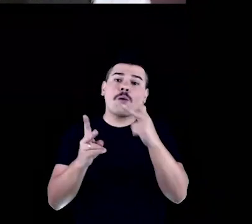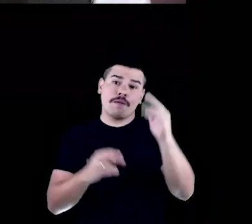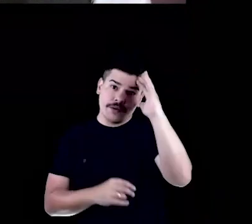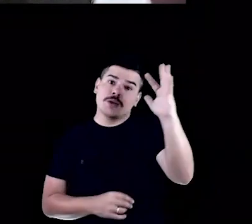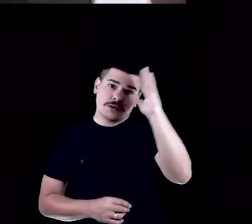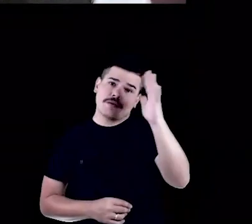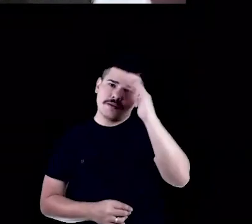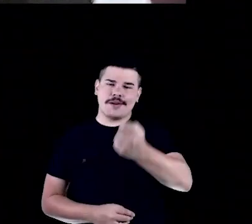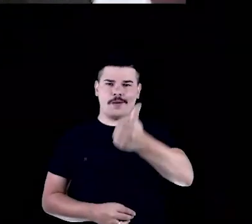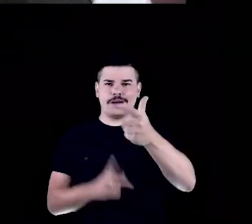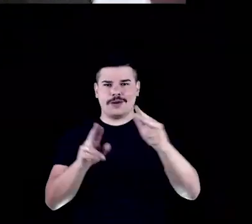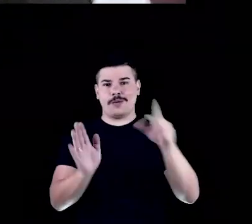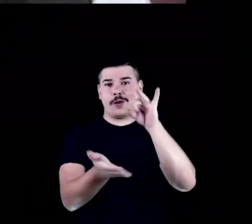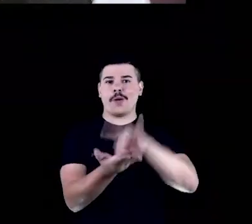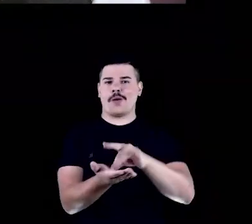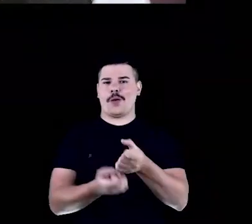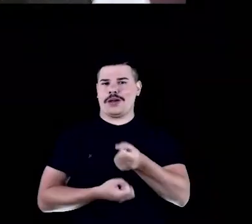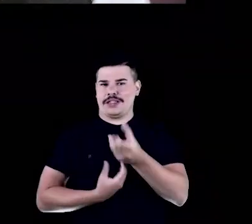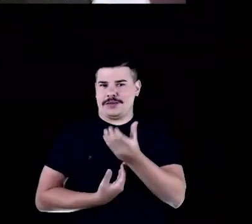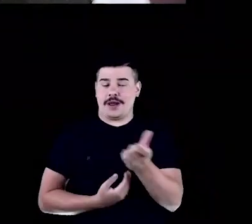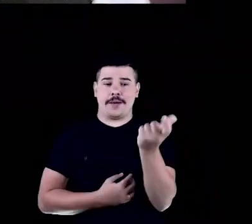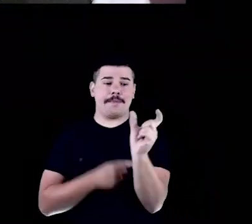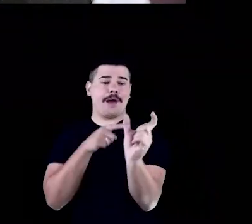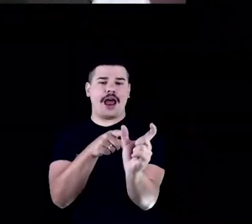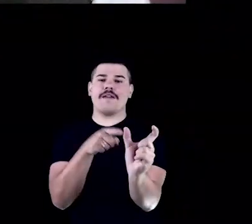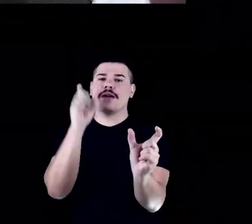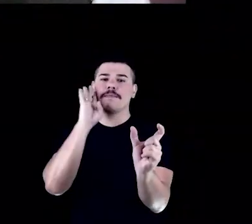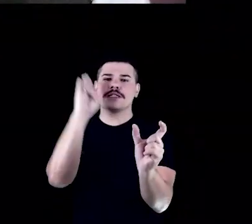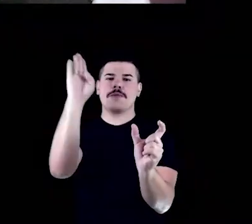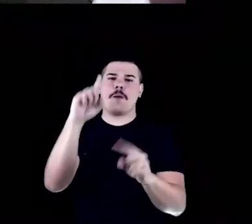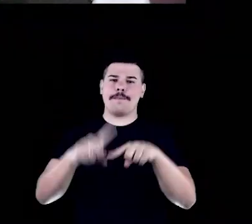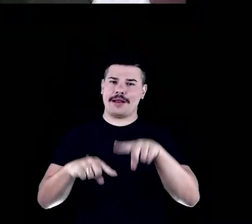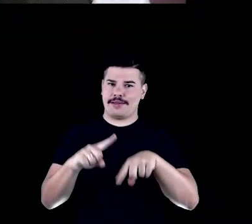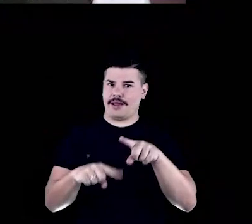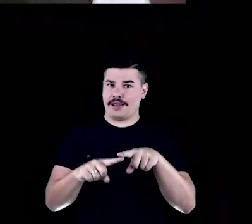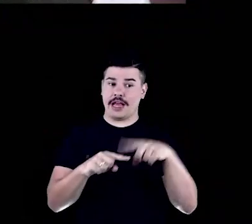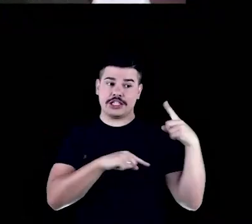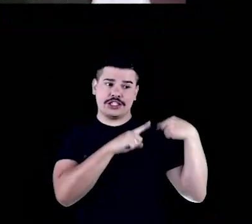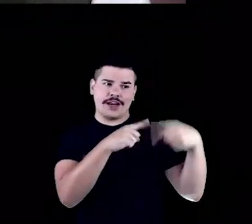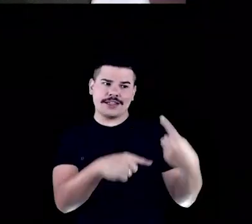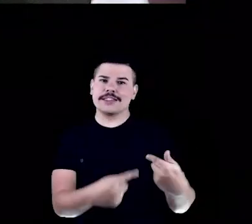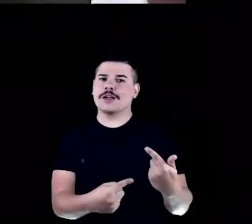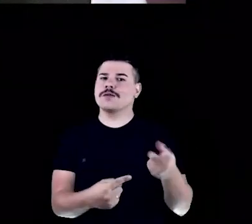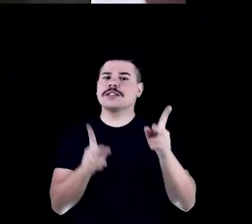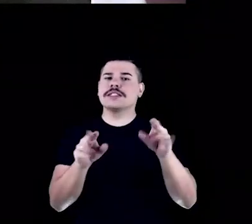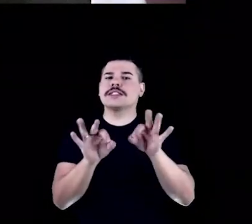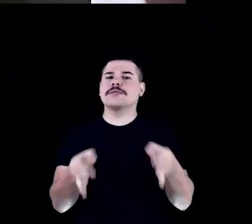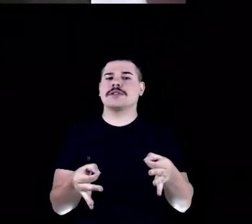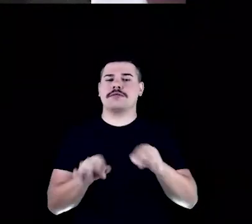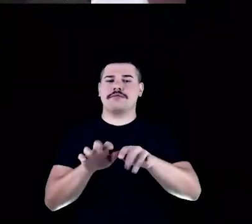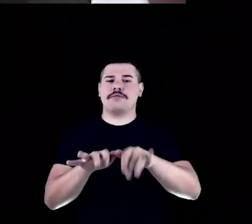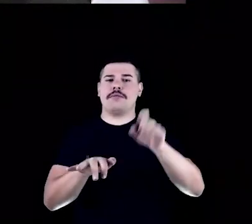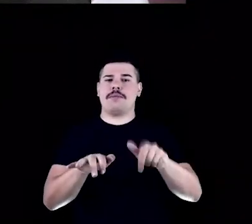da filosofia, quase, do concretismo, que é de trabalhar a palavra como matéria, assim. A gente está na geração que escreve poema